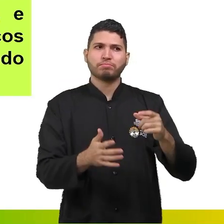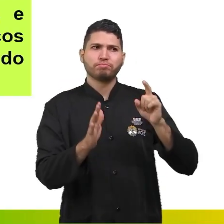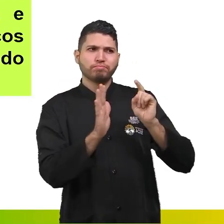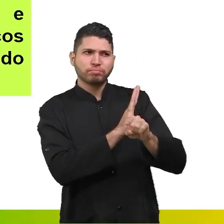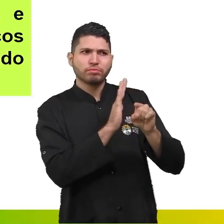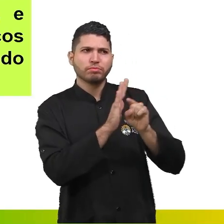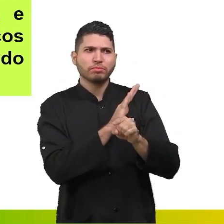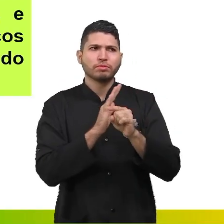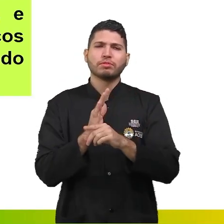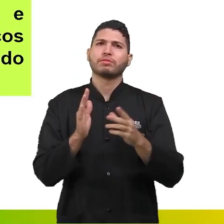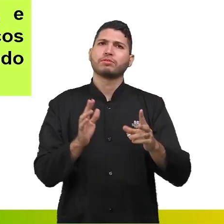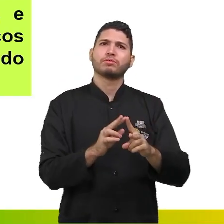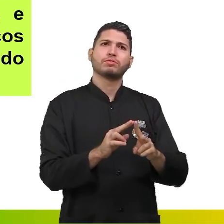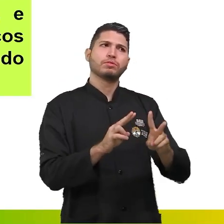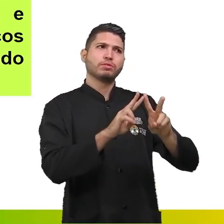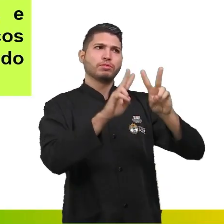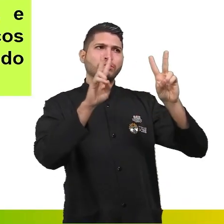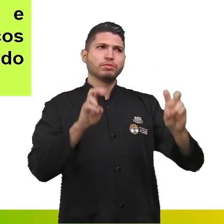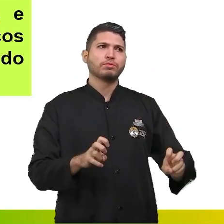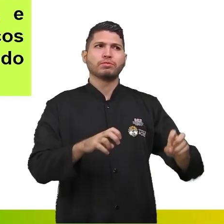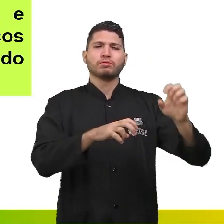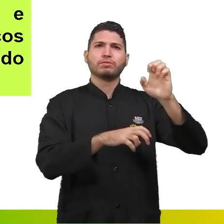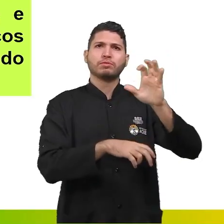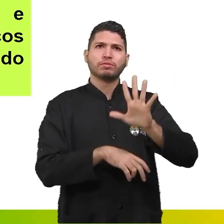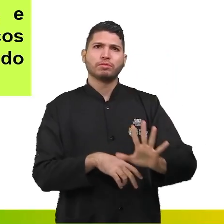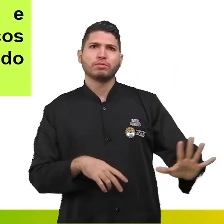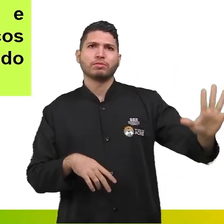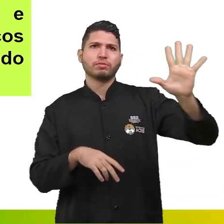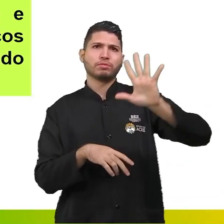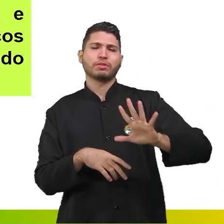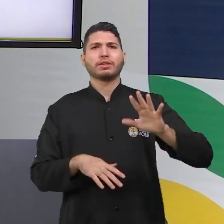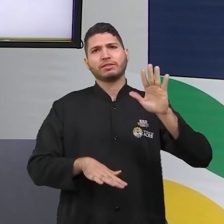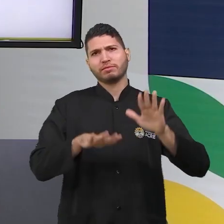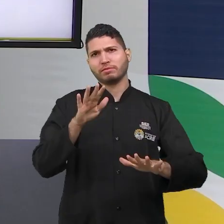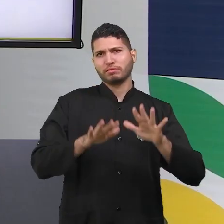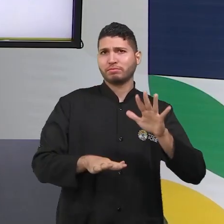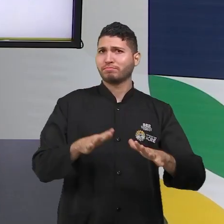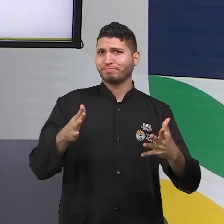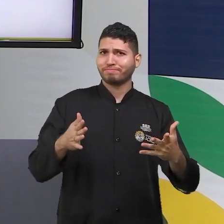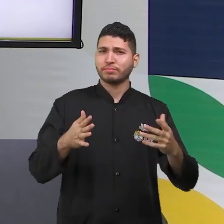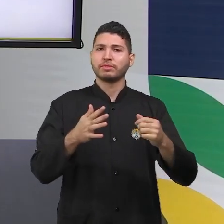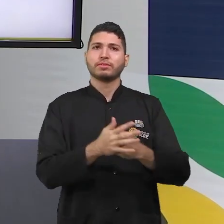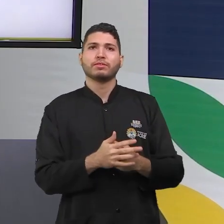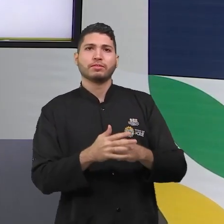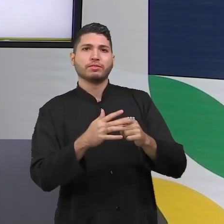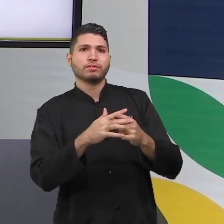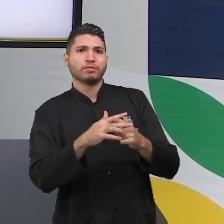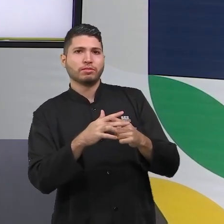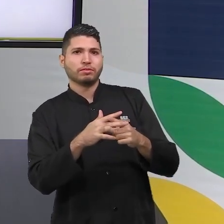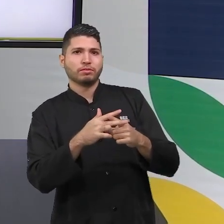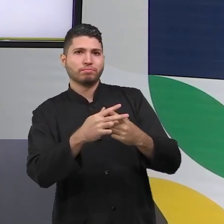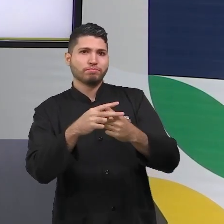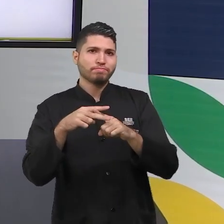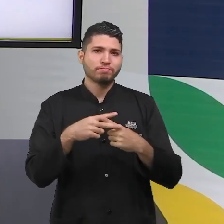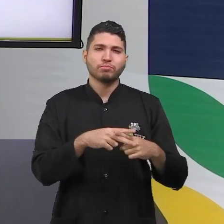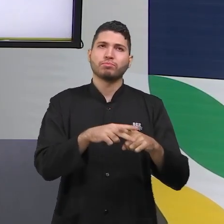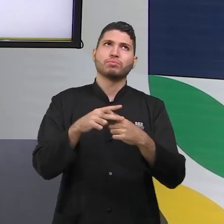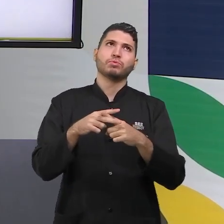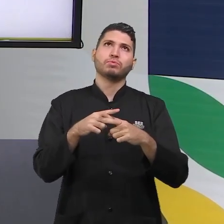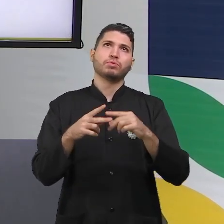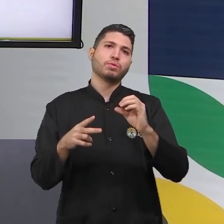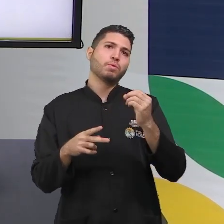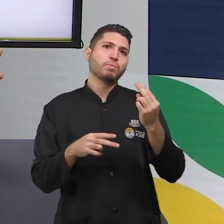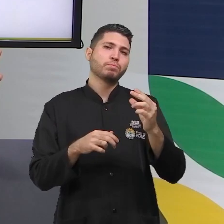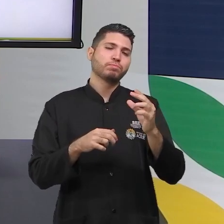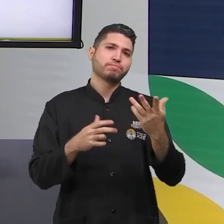que muitas vezes moldam o estudo filosófico. Então, como eu já falei, eu mesmo acreditava que a